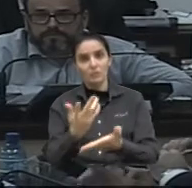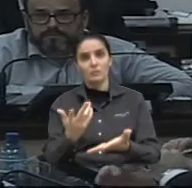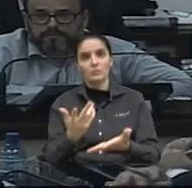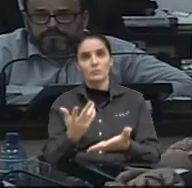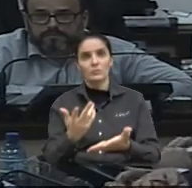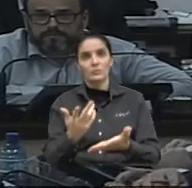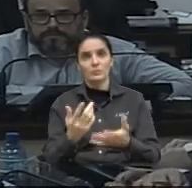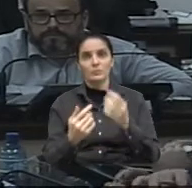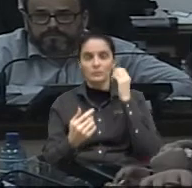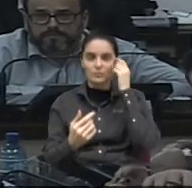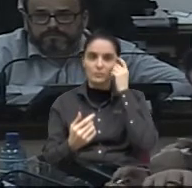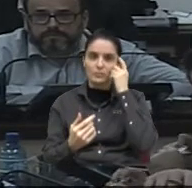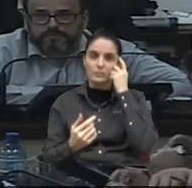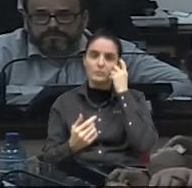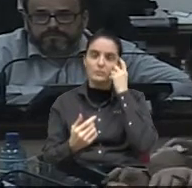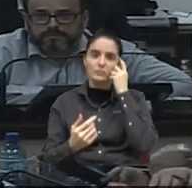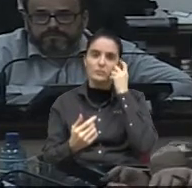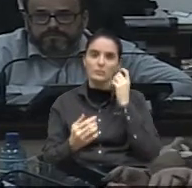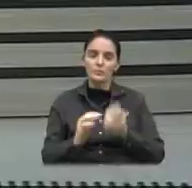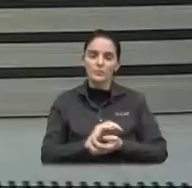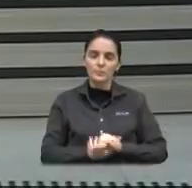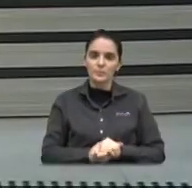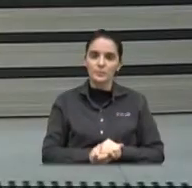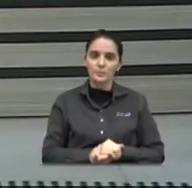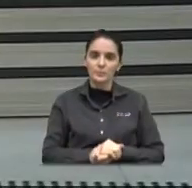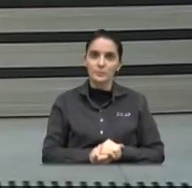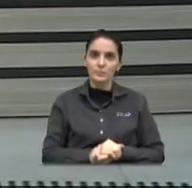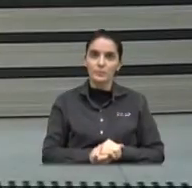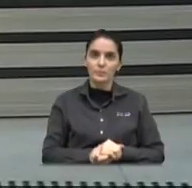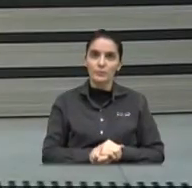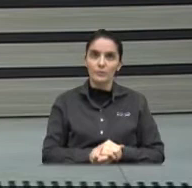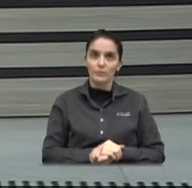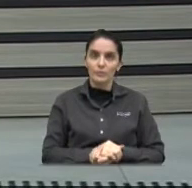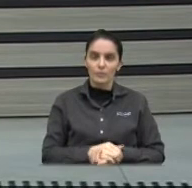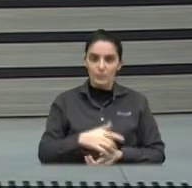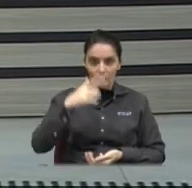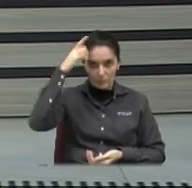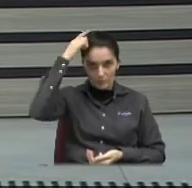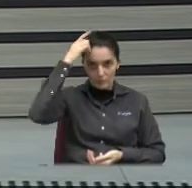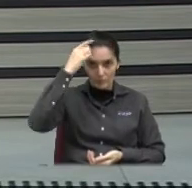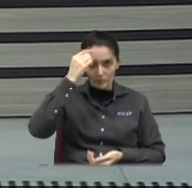queremos esquecer que não está correto anderson pereira